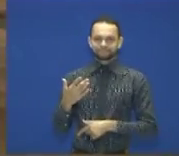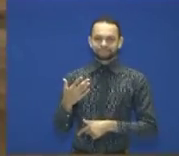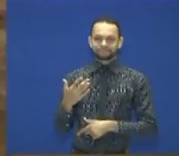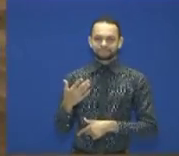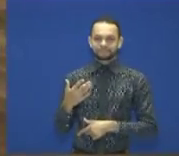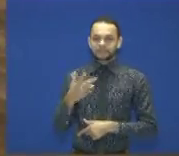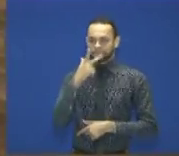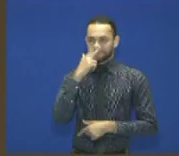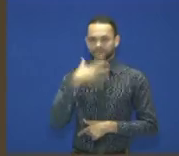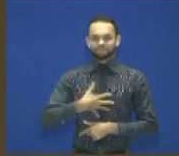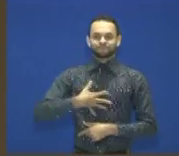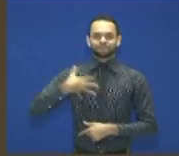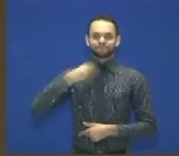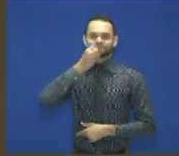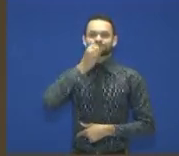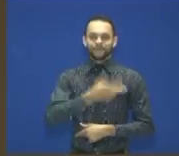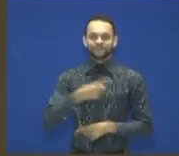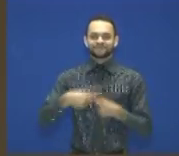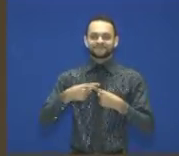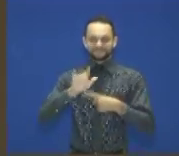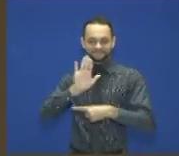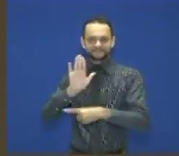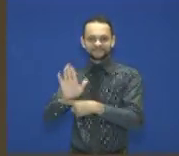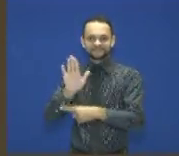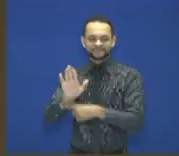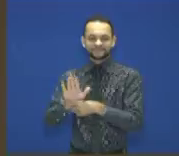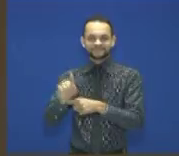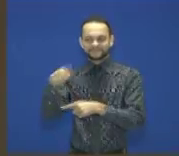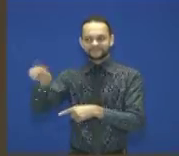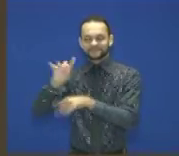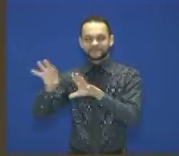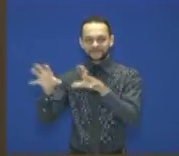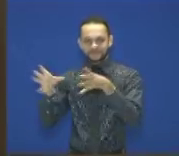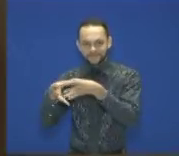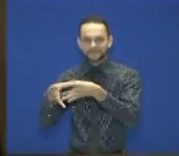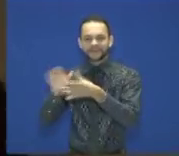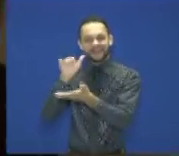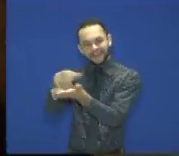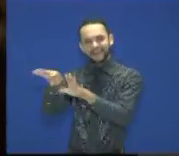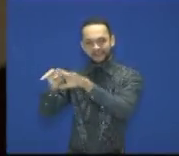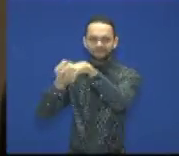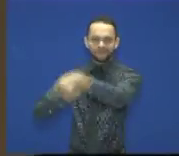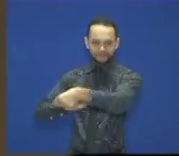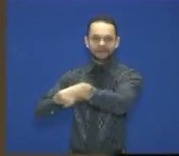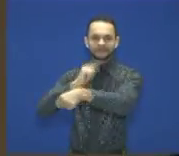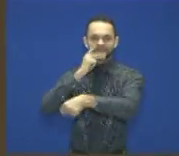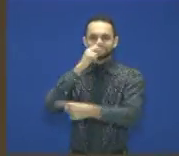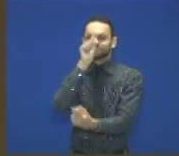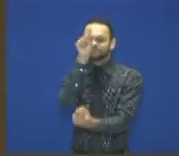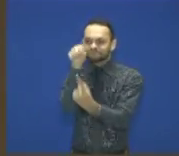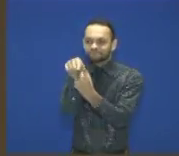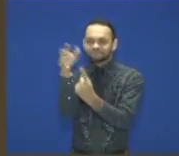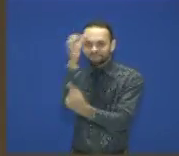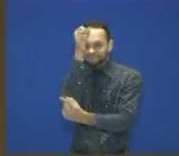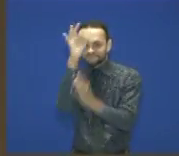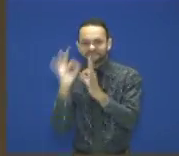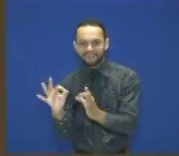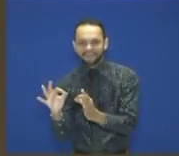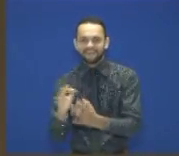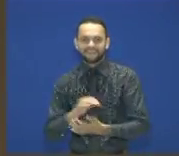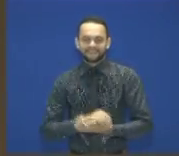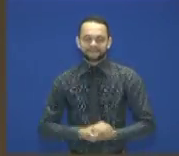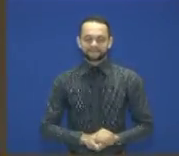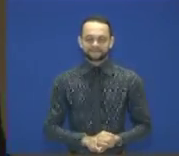nesse percurso e com o sentido de renovação da nossa missão. Nesse